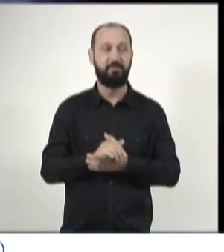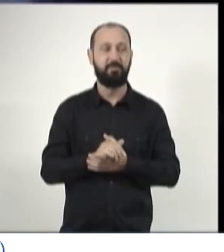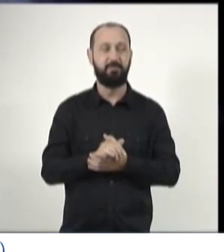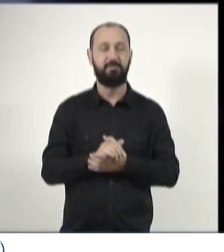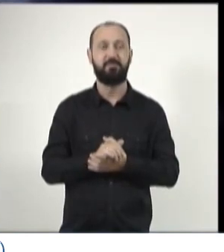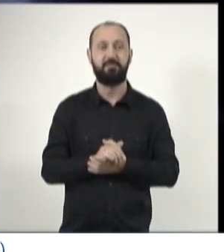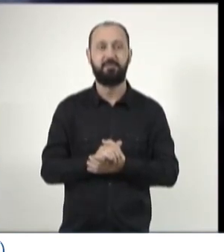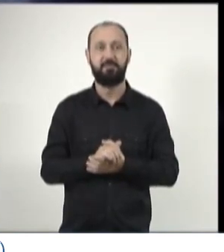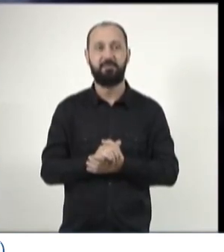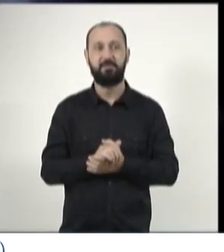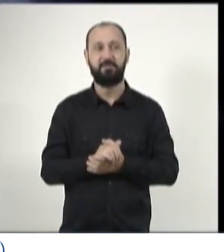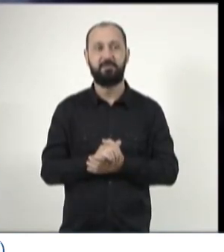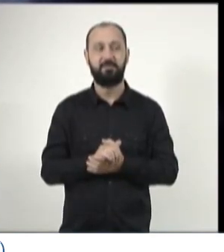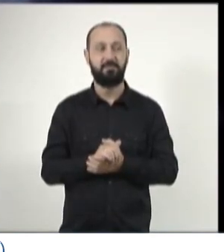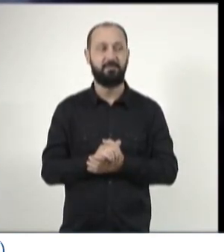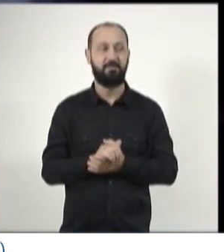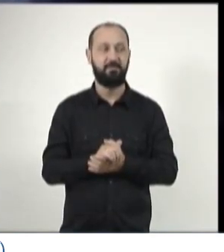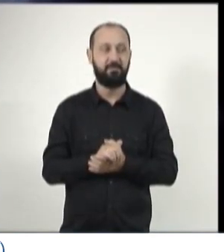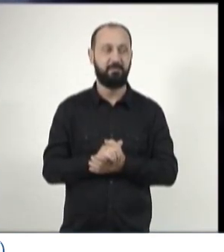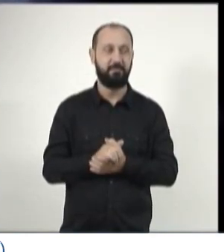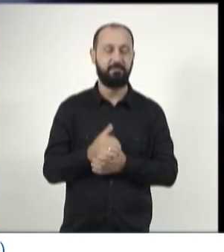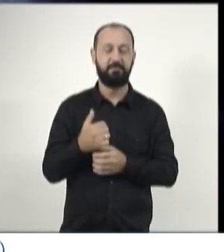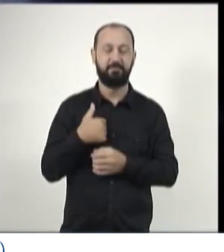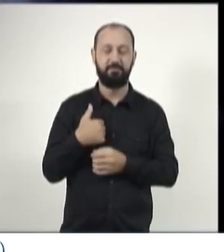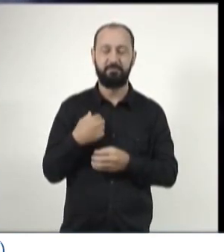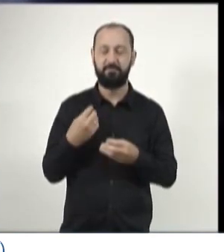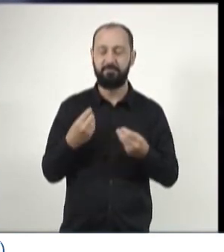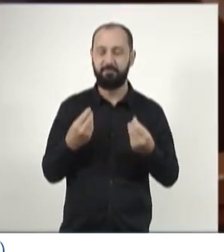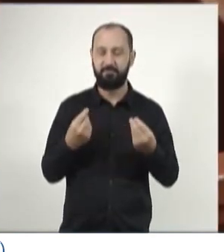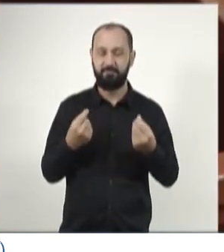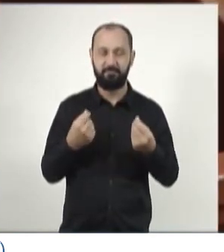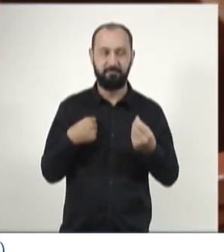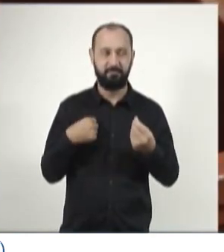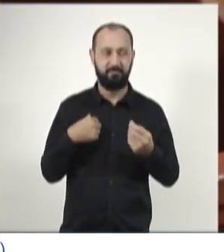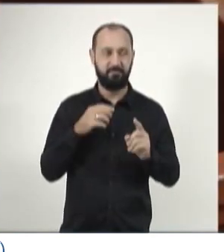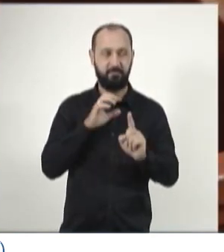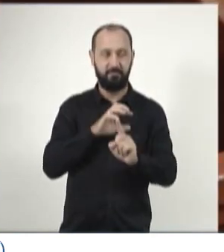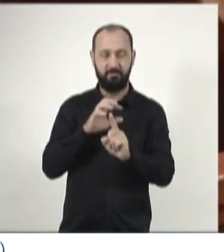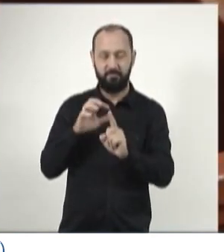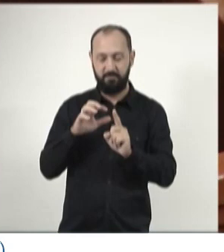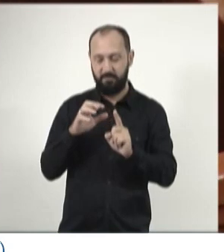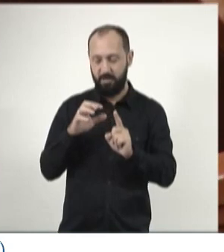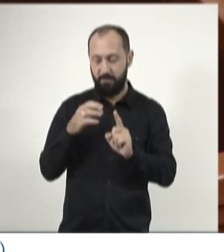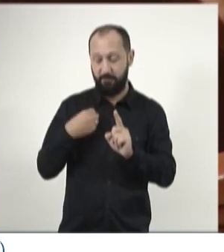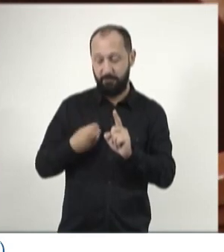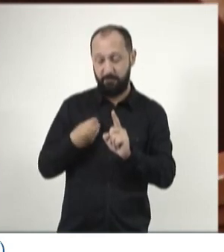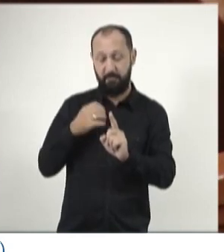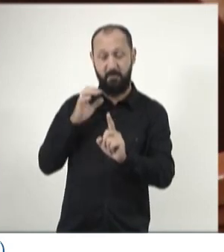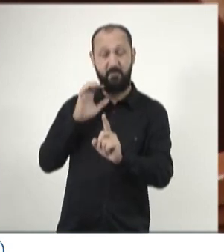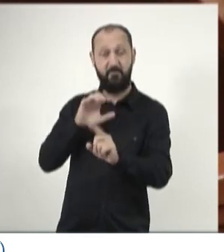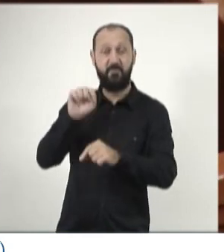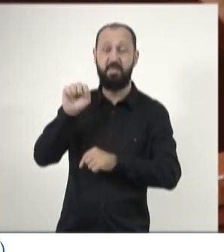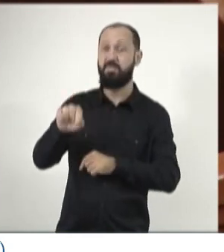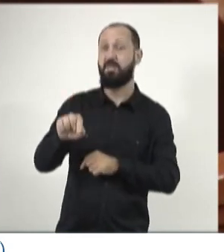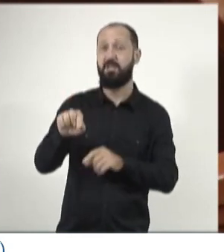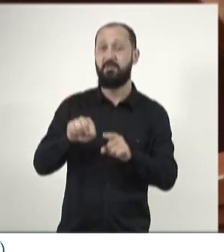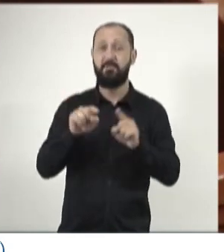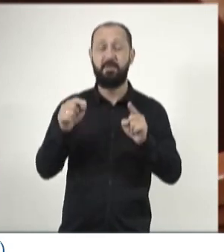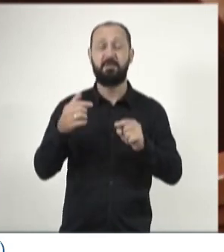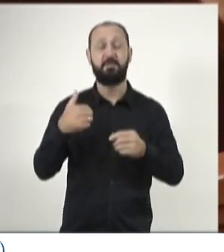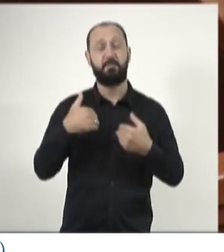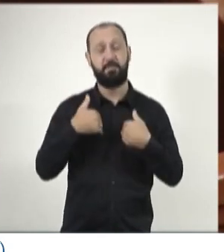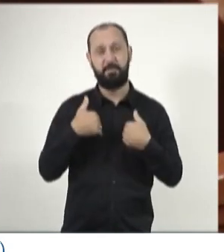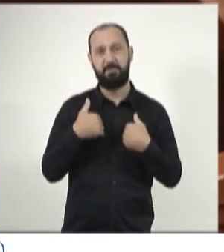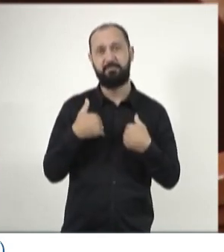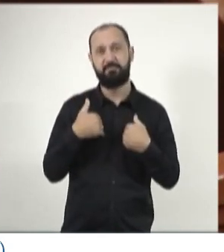e é uma coisa que traz consequências não só para a vida dela, mas principalmente para a